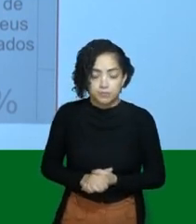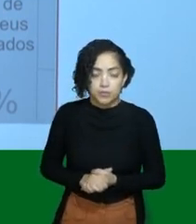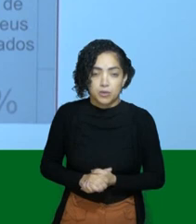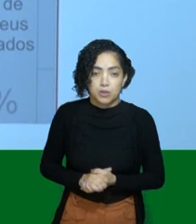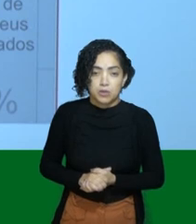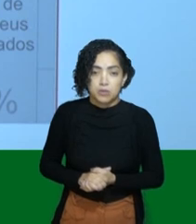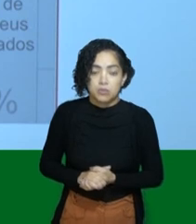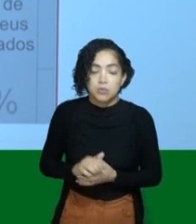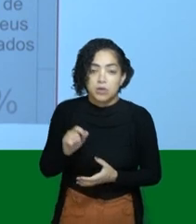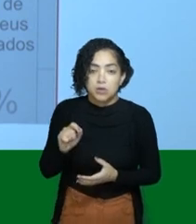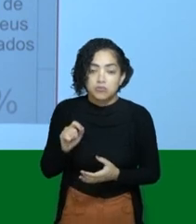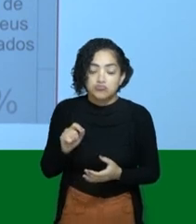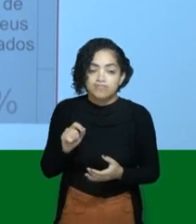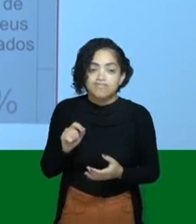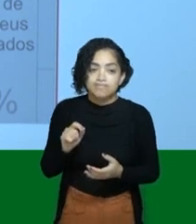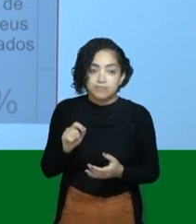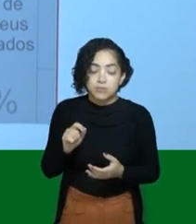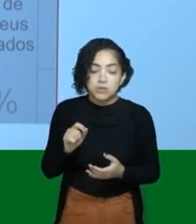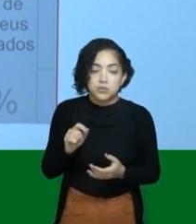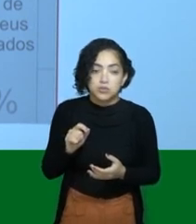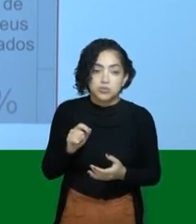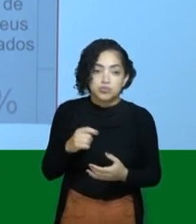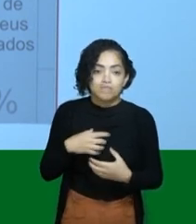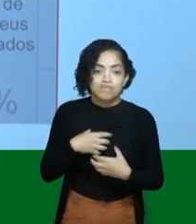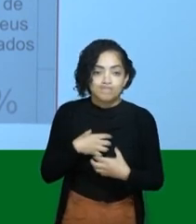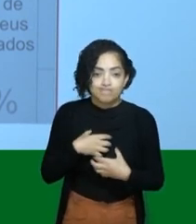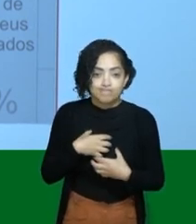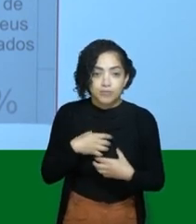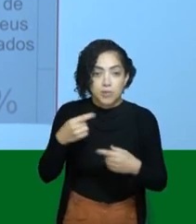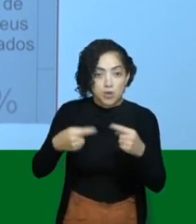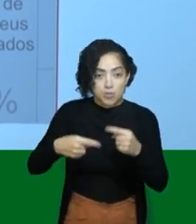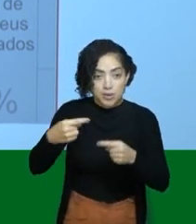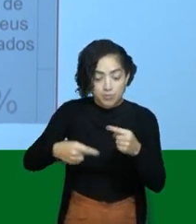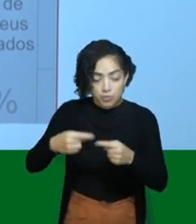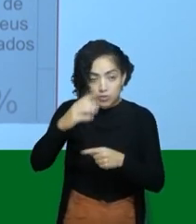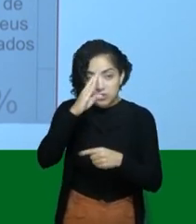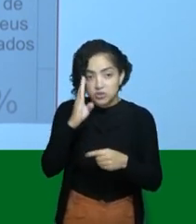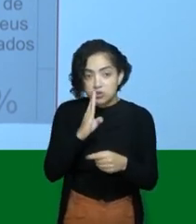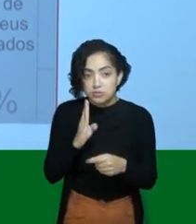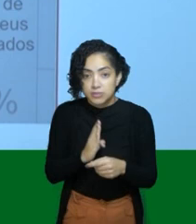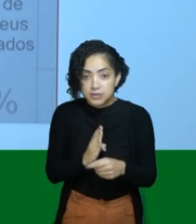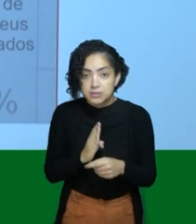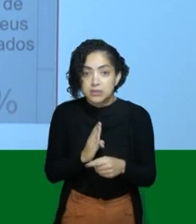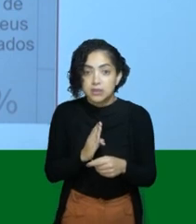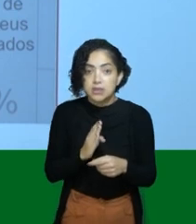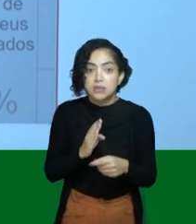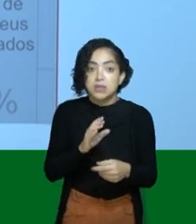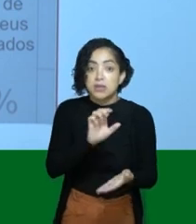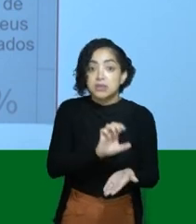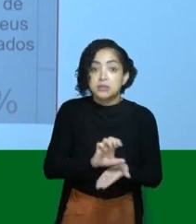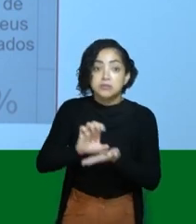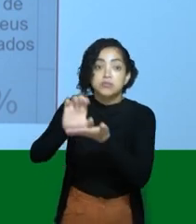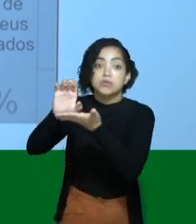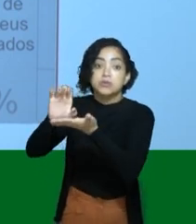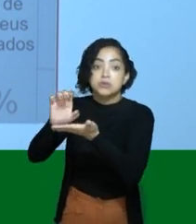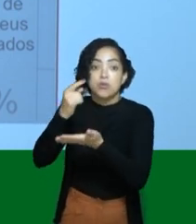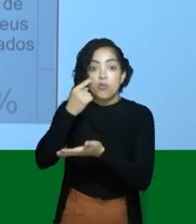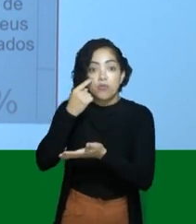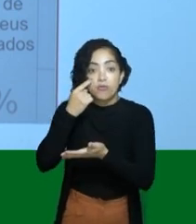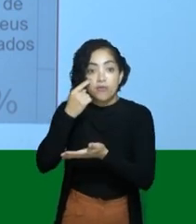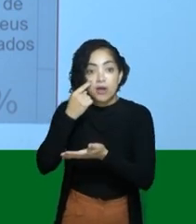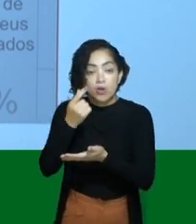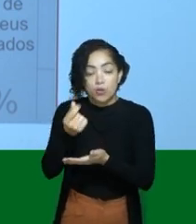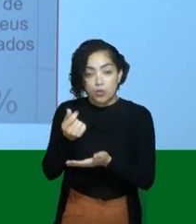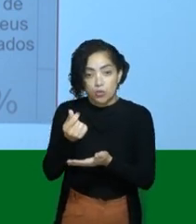E olha só, isso sempre me choca muito, tá, gente? Isso é uma política brasileira aqui, exportação. Olha o valor